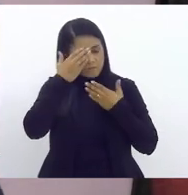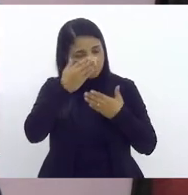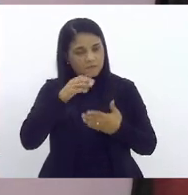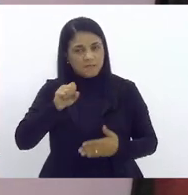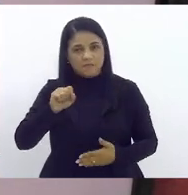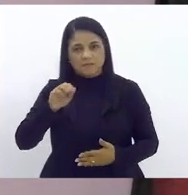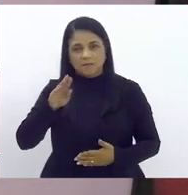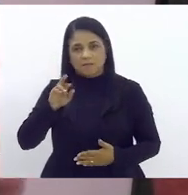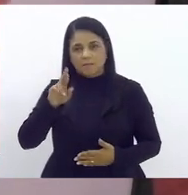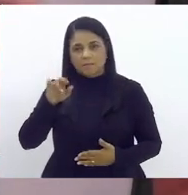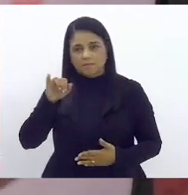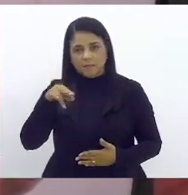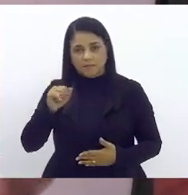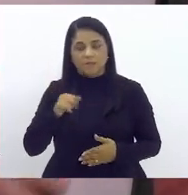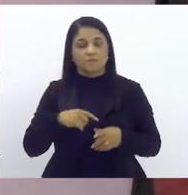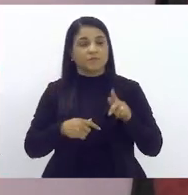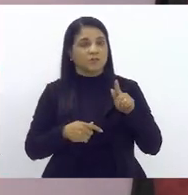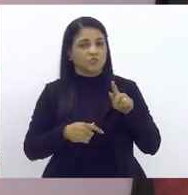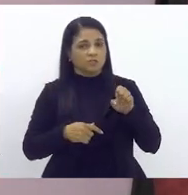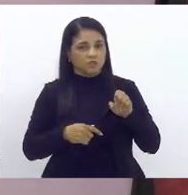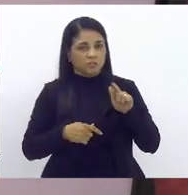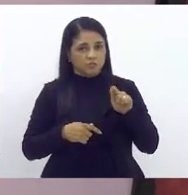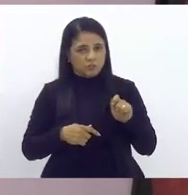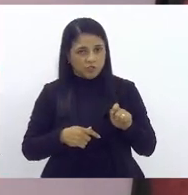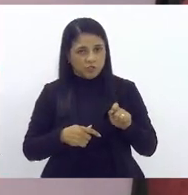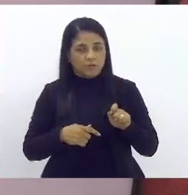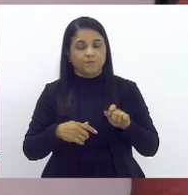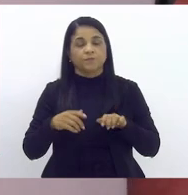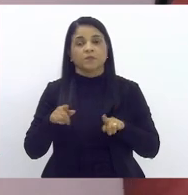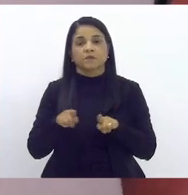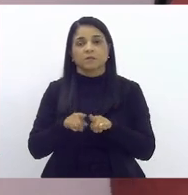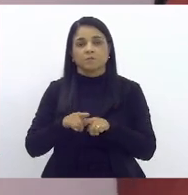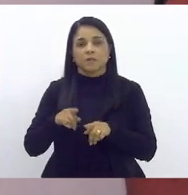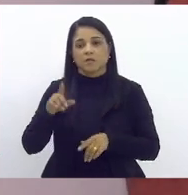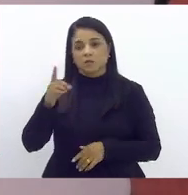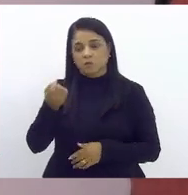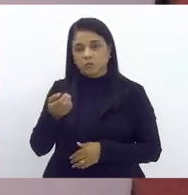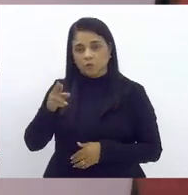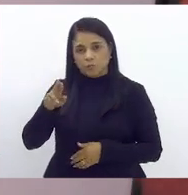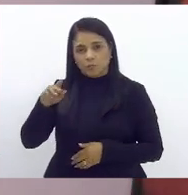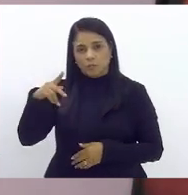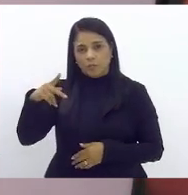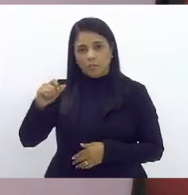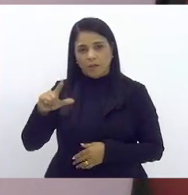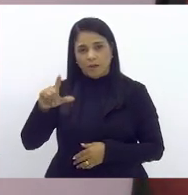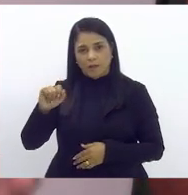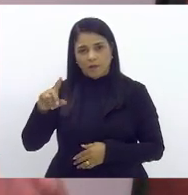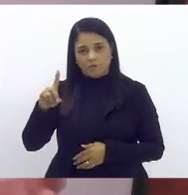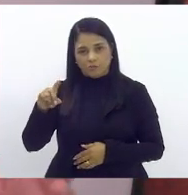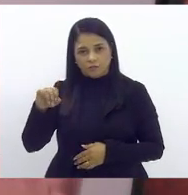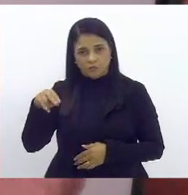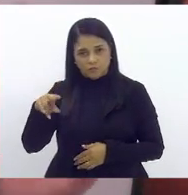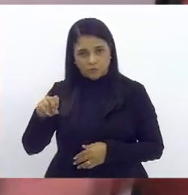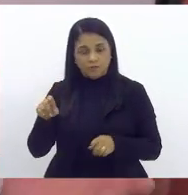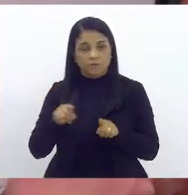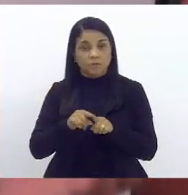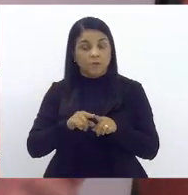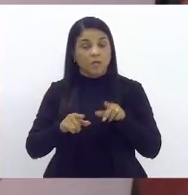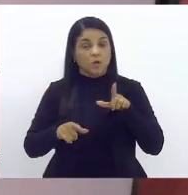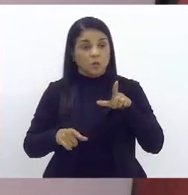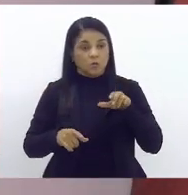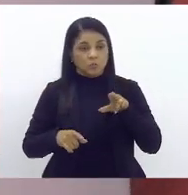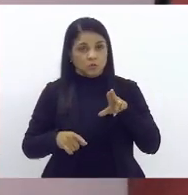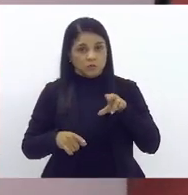Sabrina, agradecendo a GG, agradecendo também ao Dr. Paladino. E Luciana,